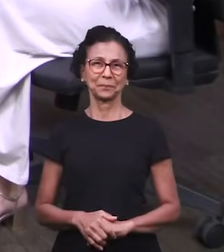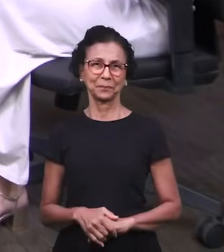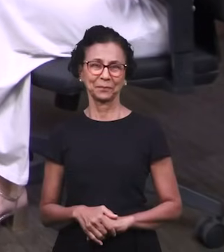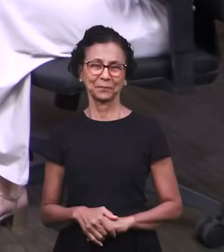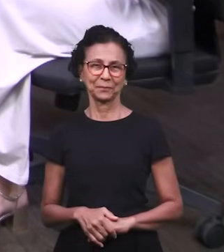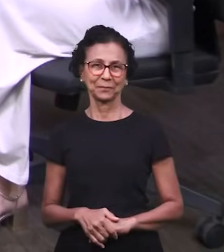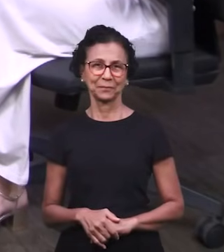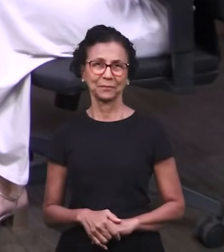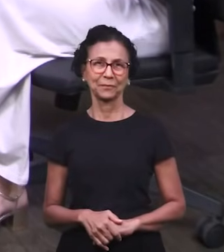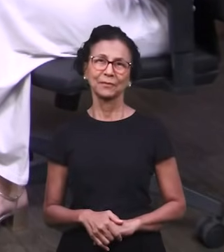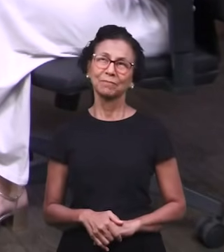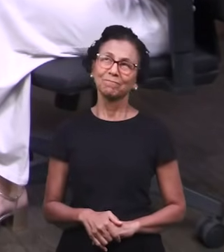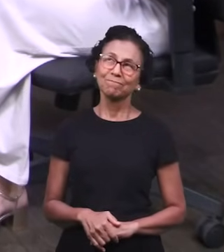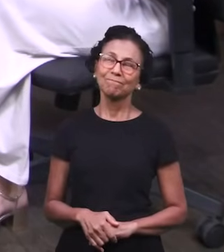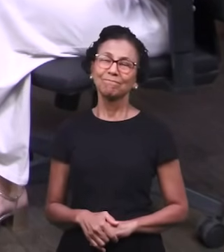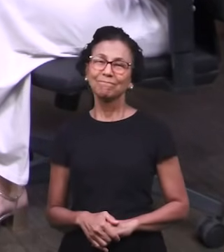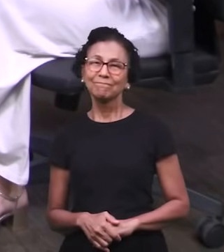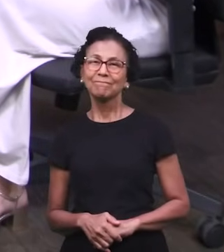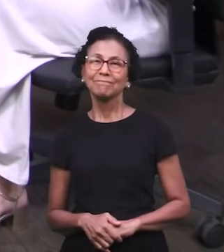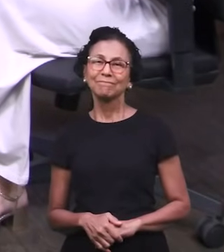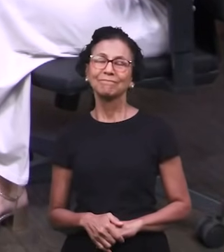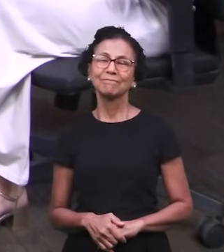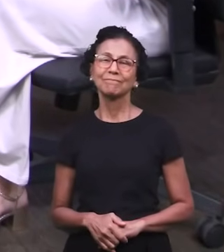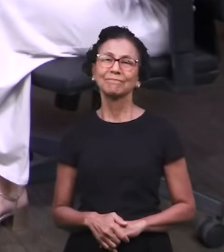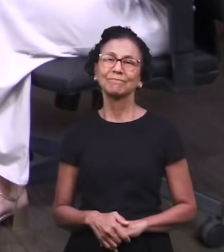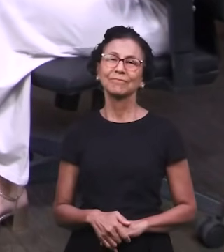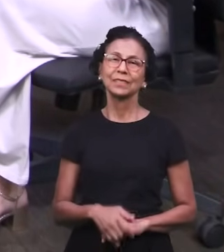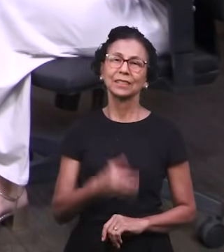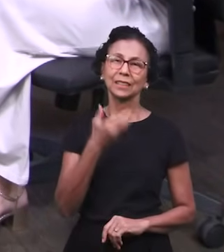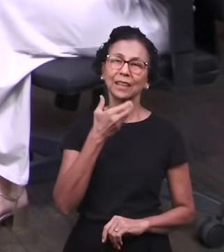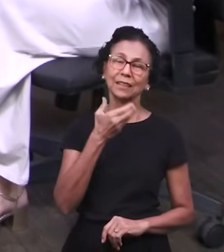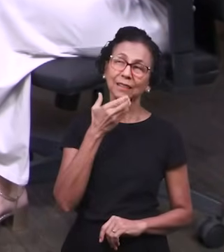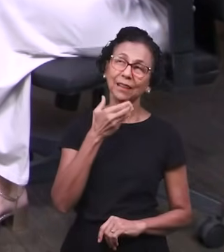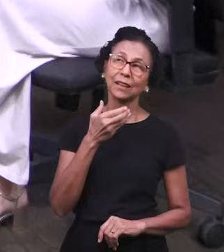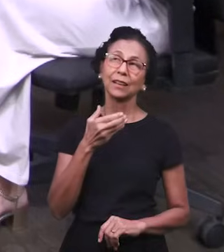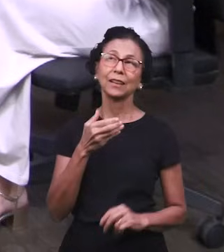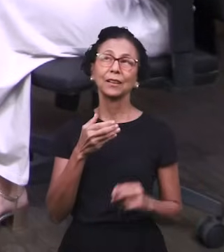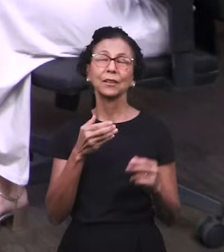As famílias se reúnem, né? A grande maioria.